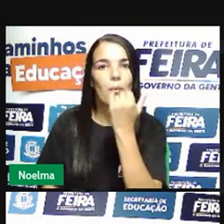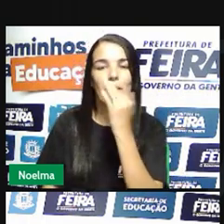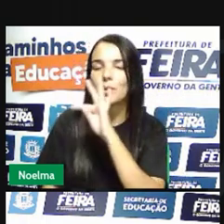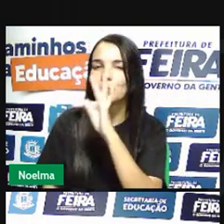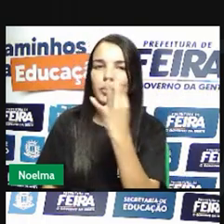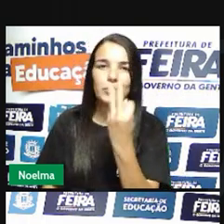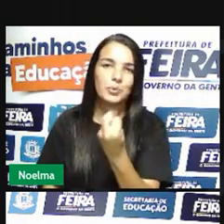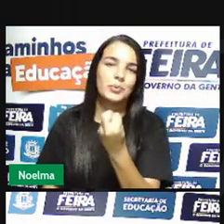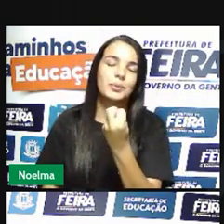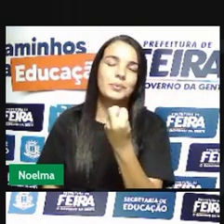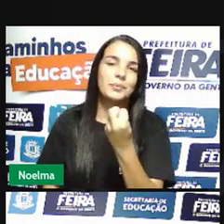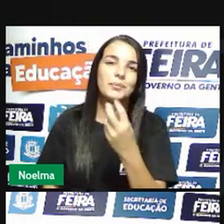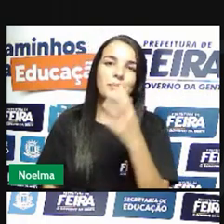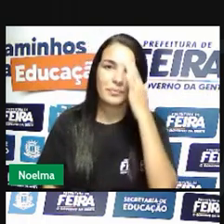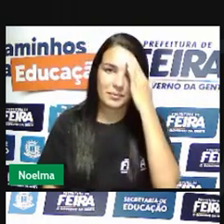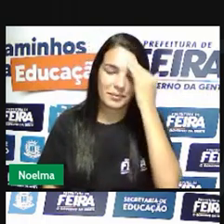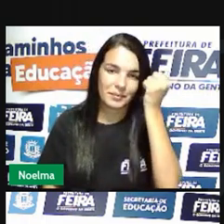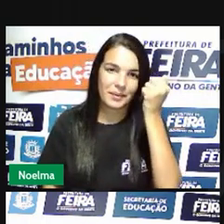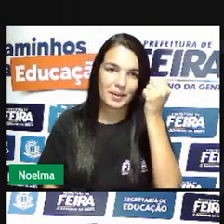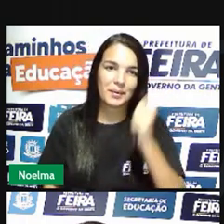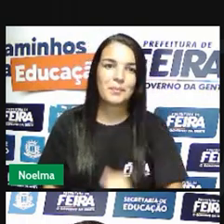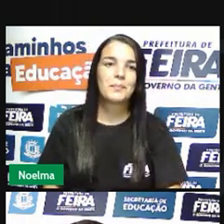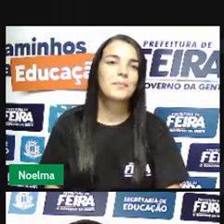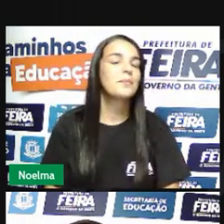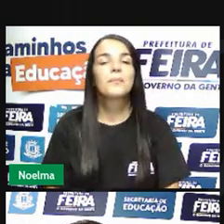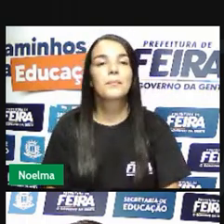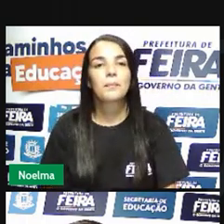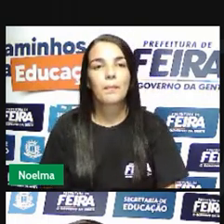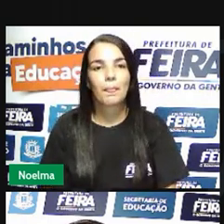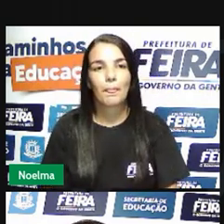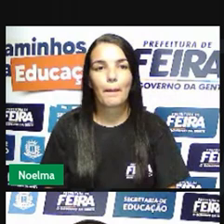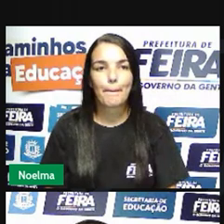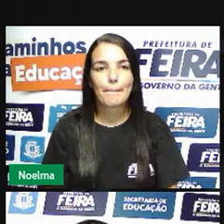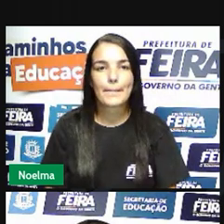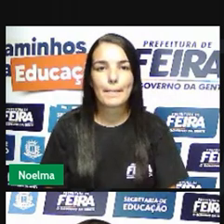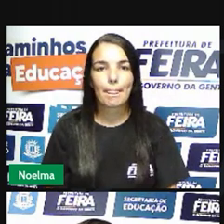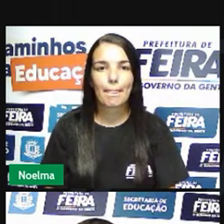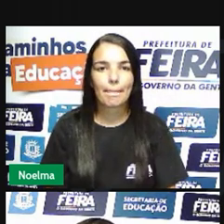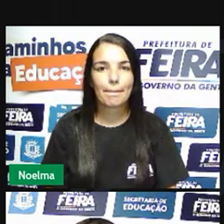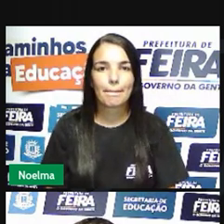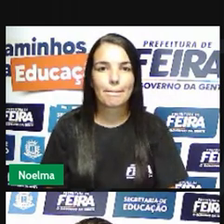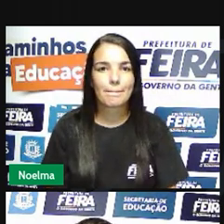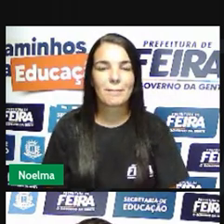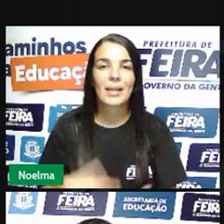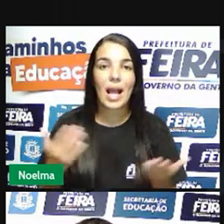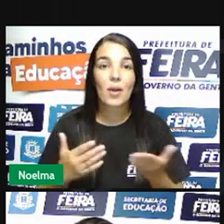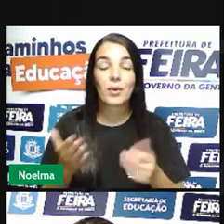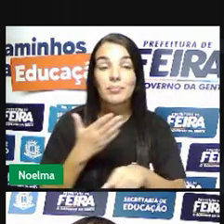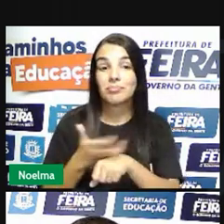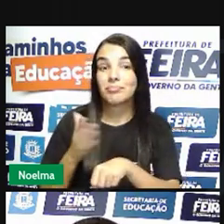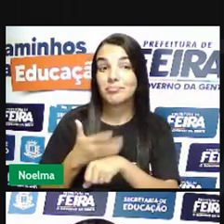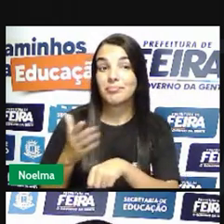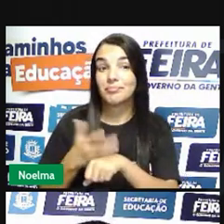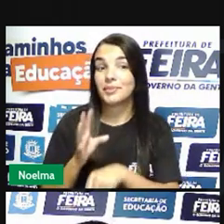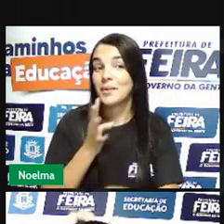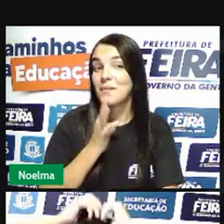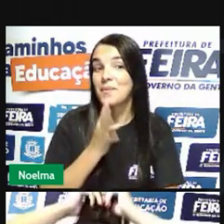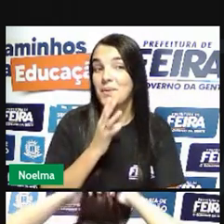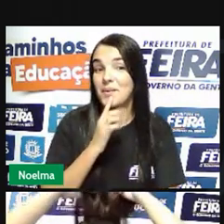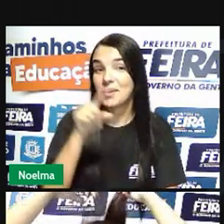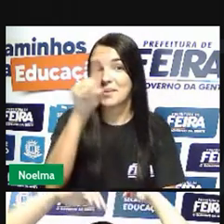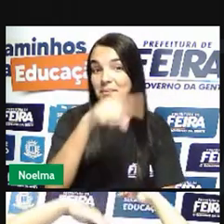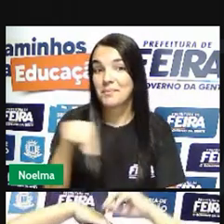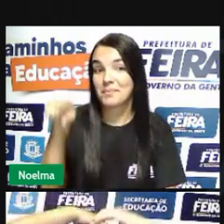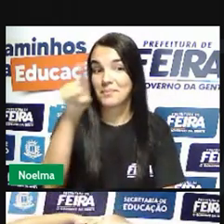que você comeu todas as partes Você comeu o inteiro até e vamos testar o conhecimento